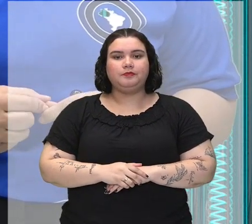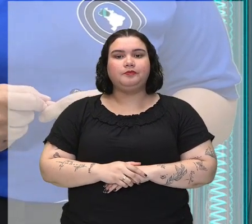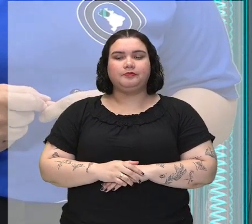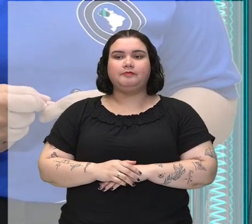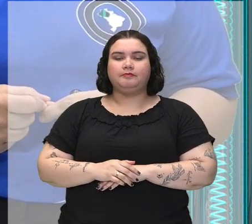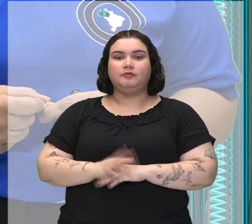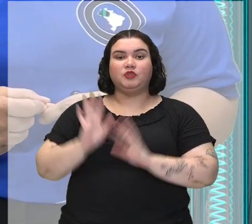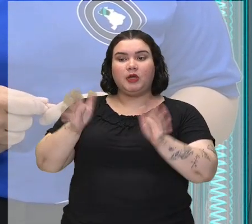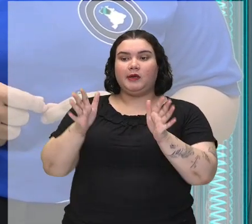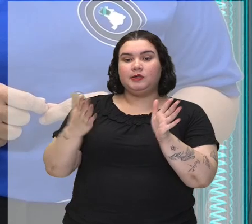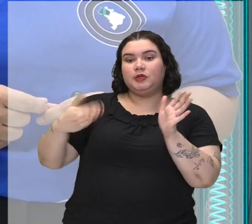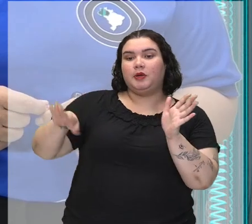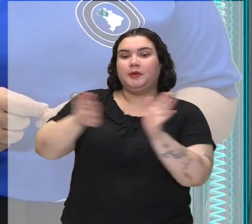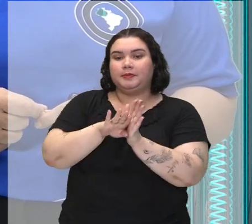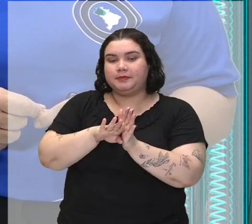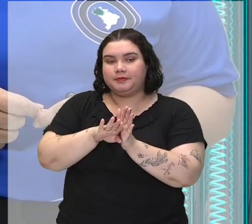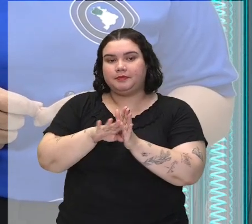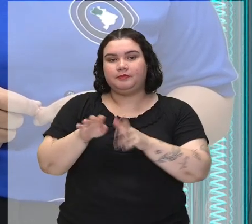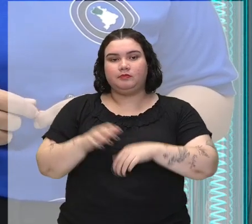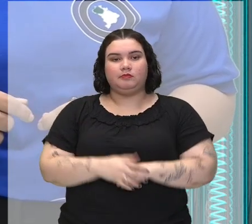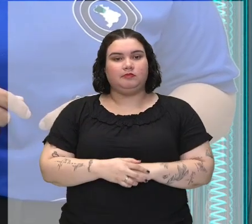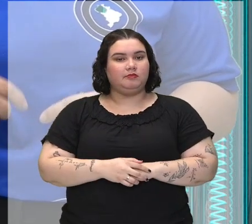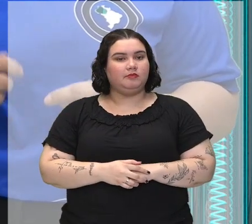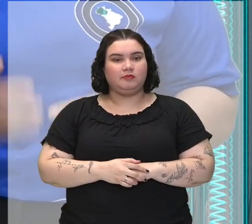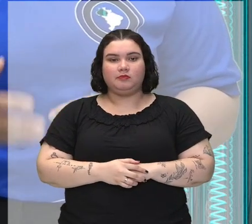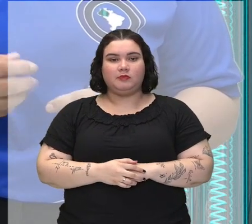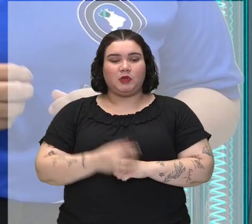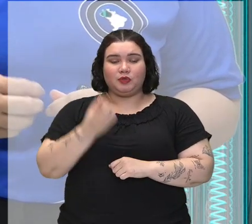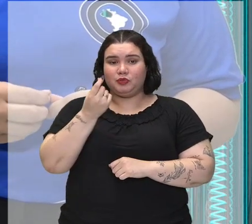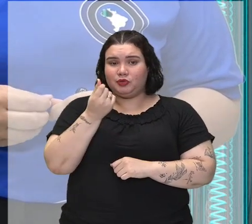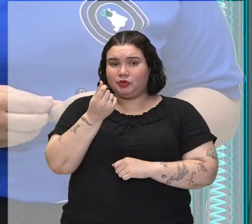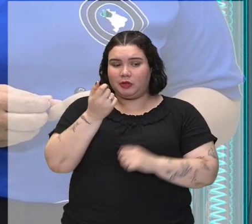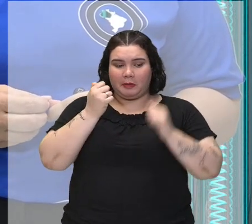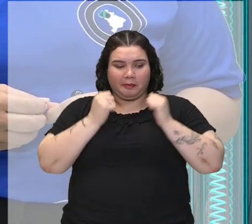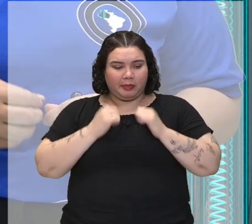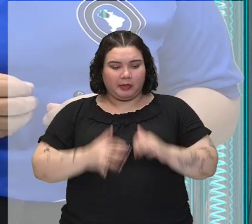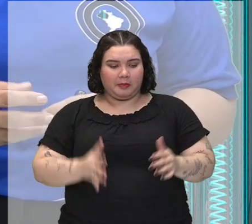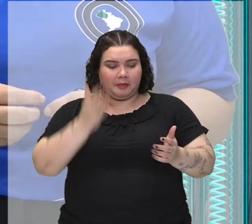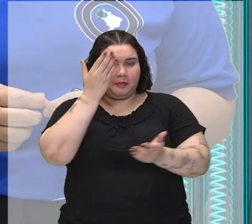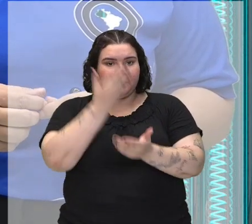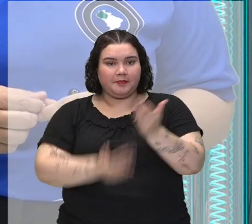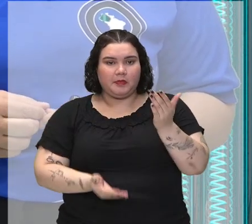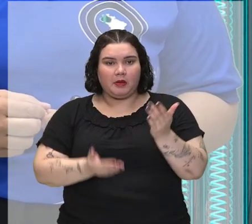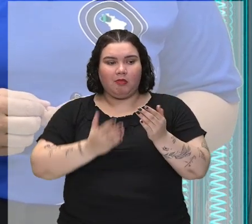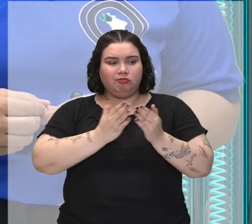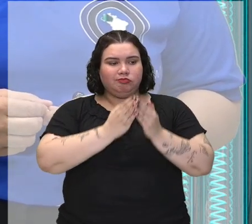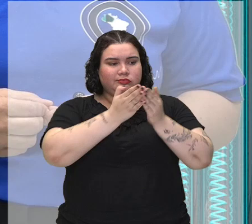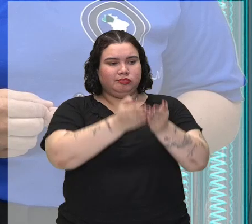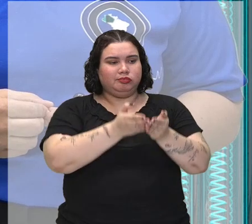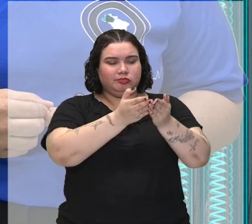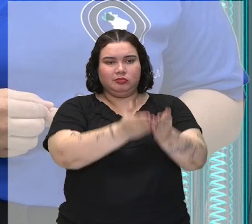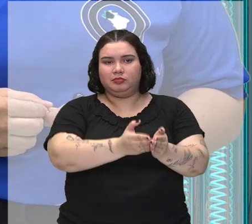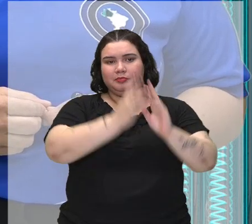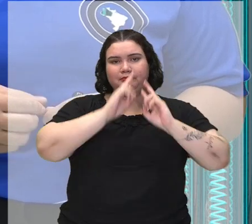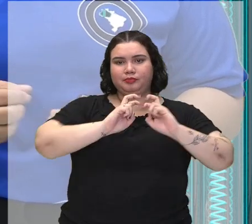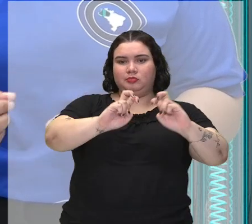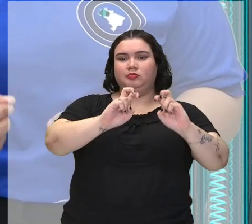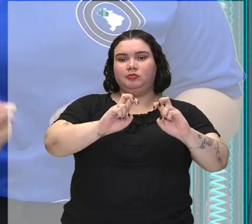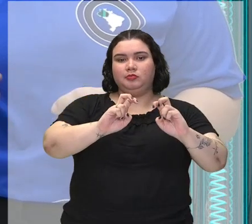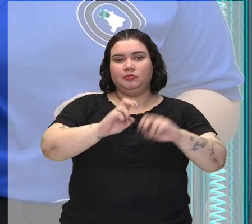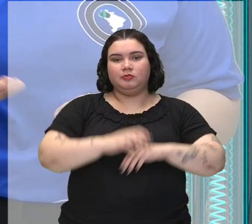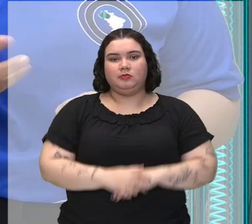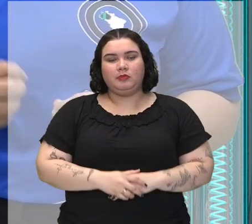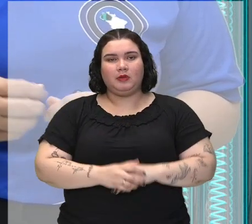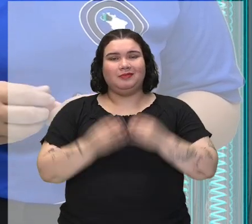Cheguei, mulher. Perdi meu dinheiro. Perdi meu barco. O